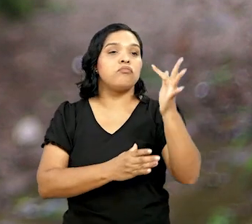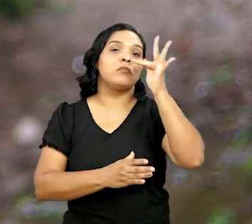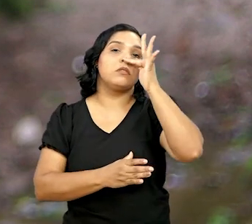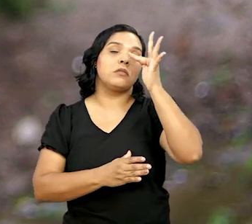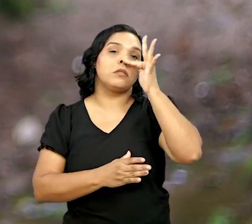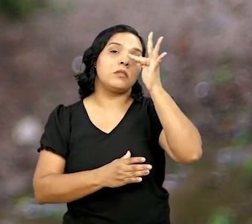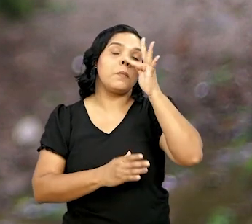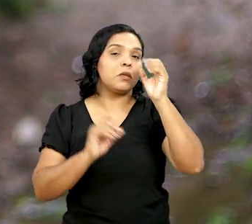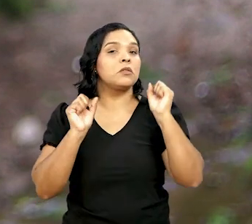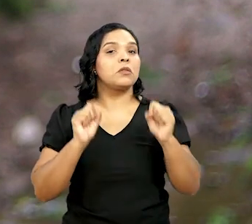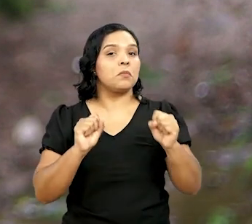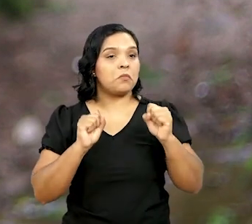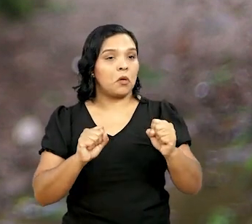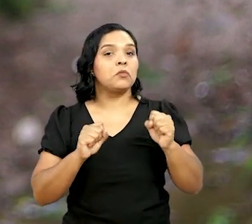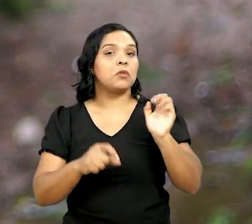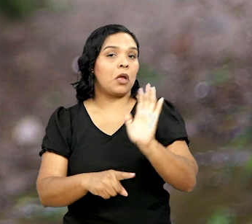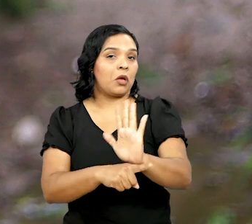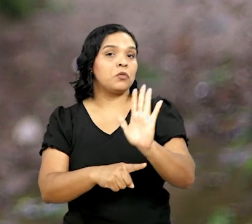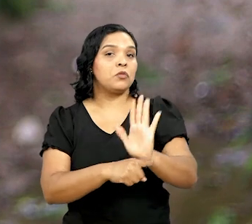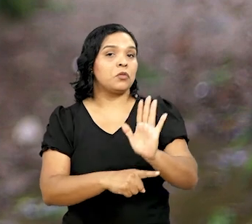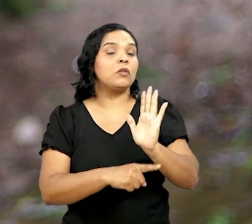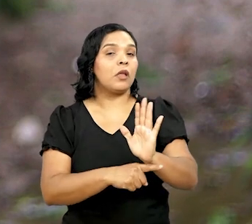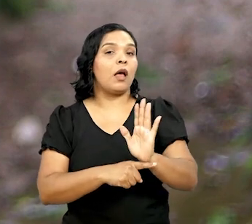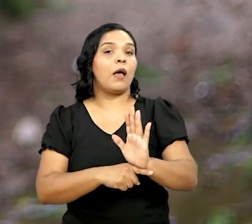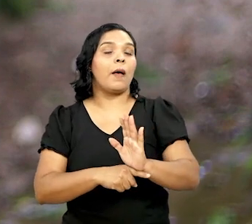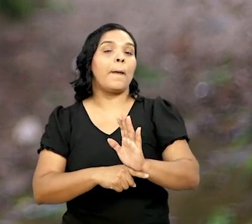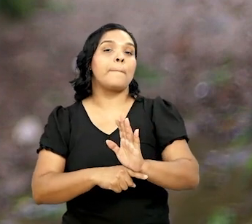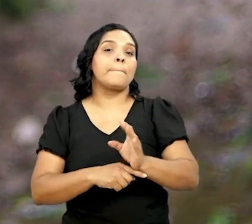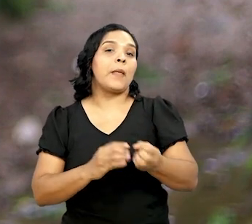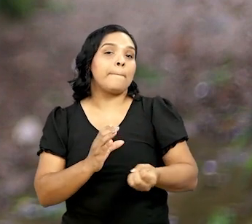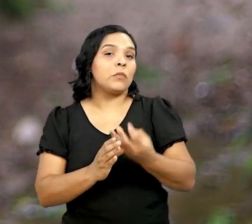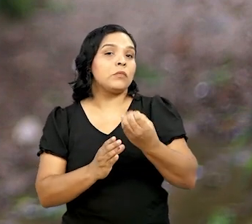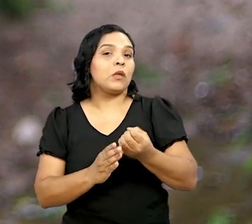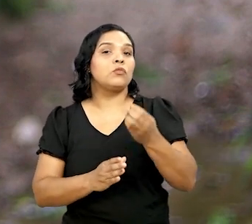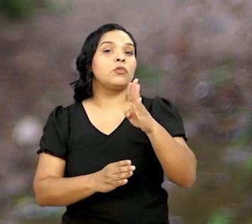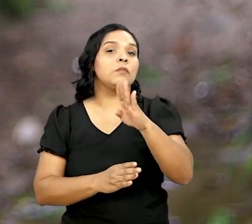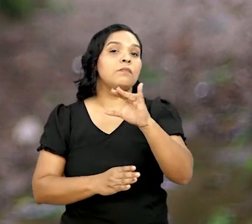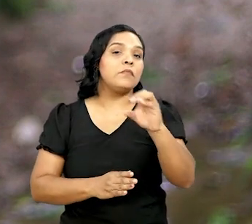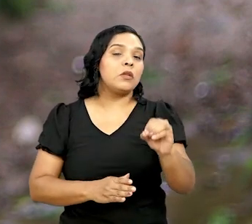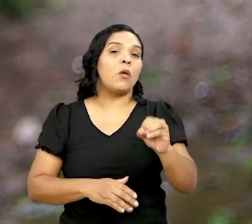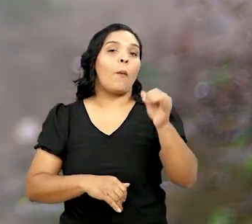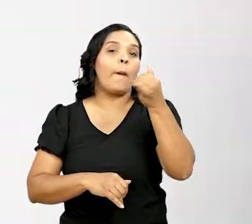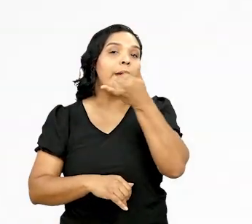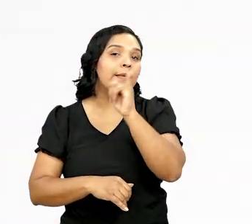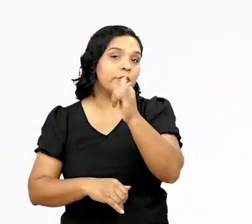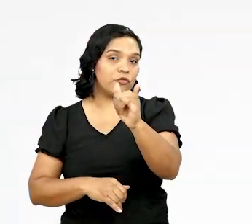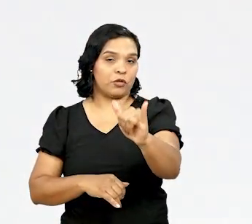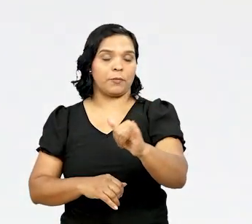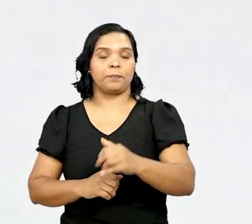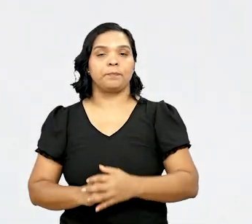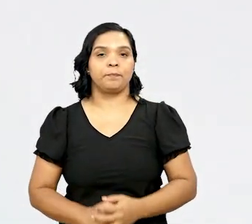irrigação de algumas espécies de plantas que podem servir para a produção de bioenergia. Acompanhe.